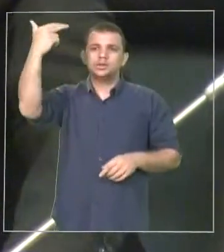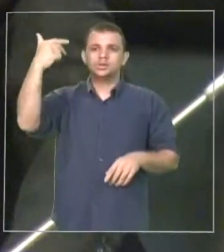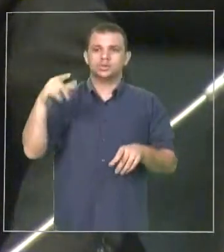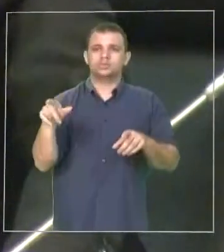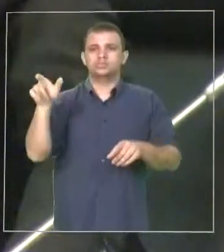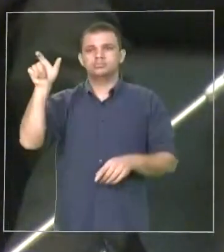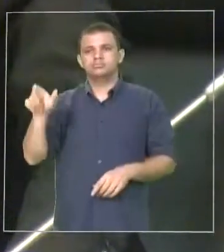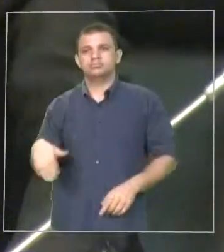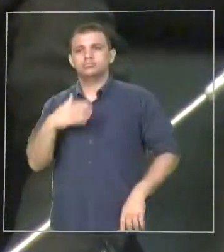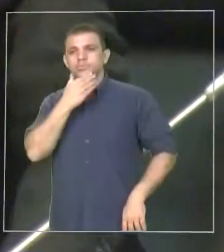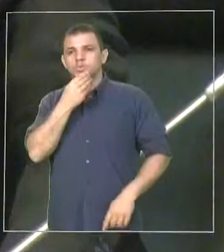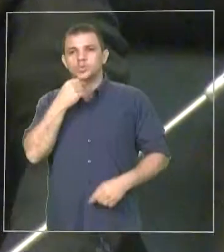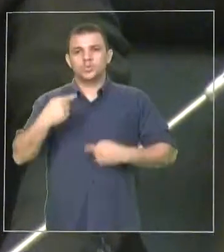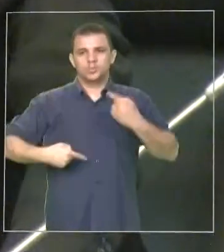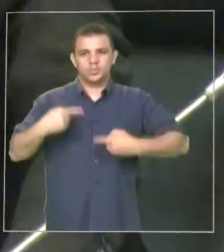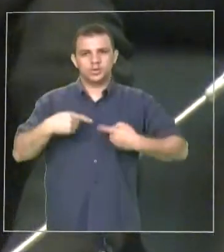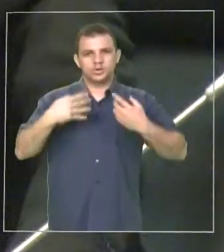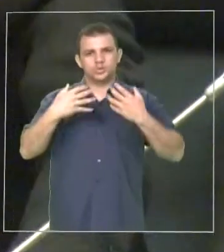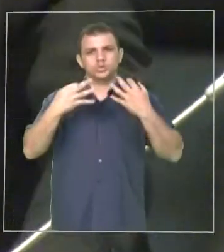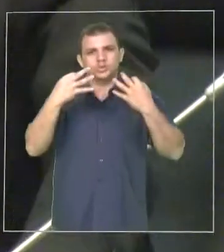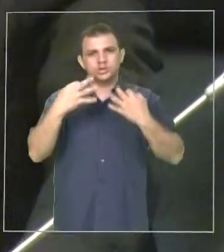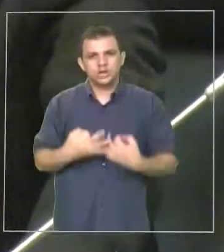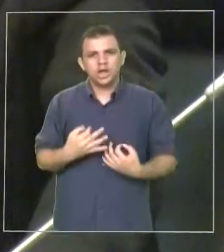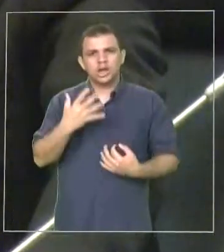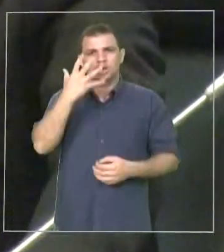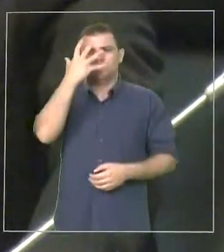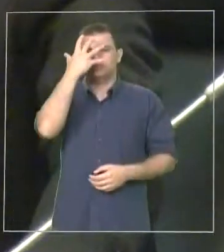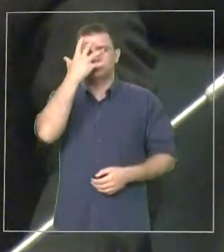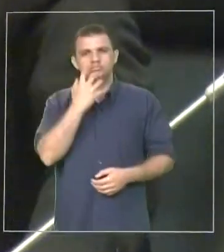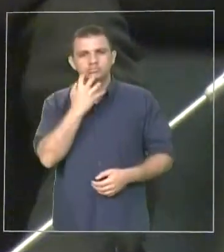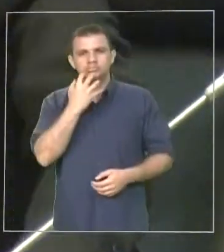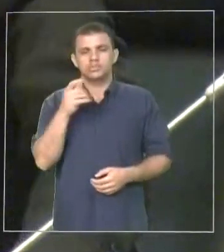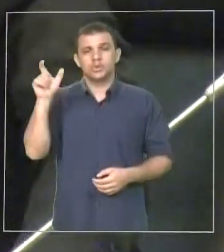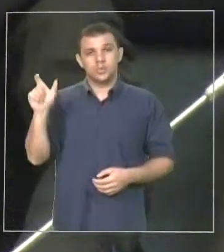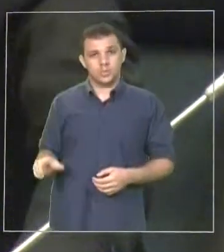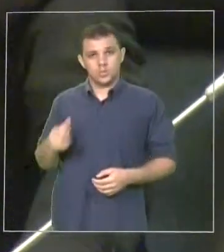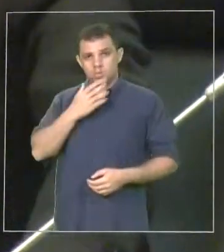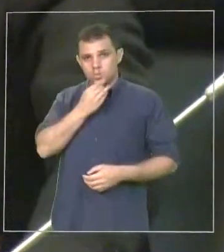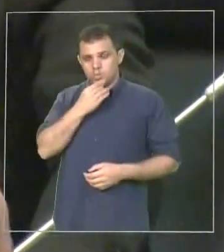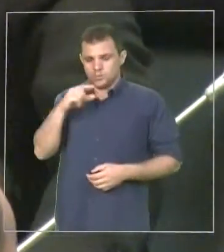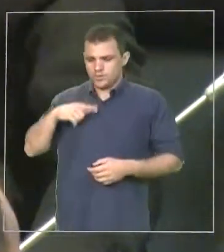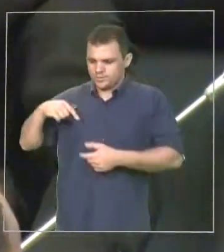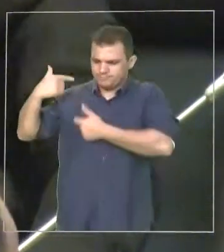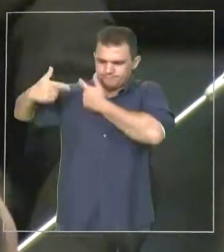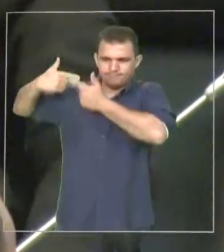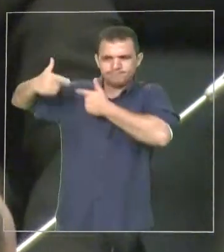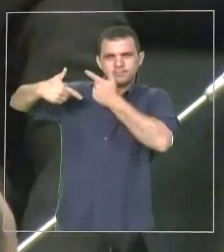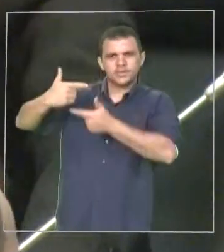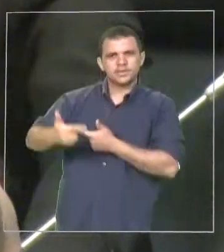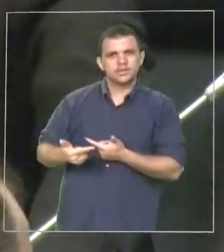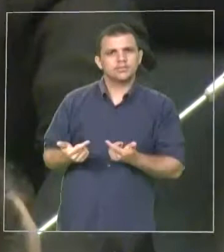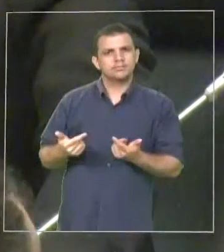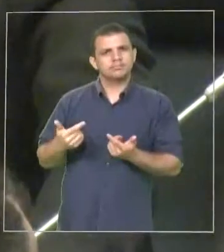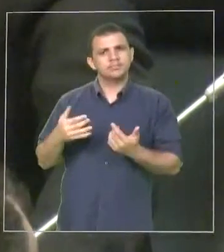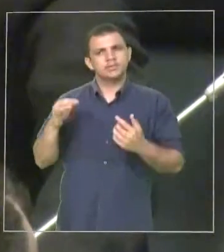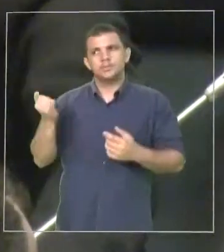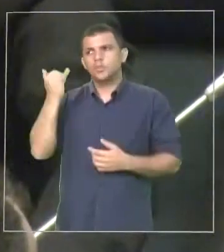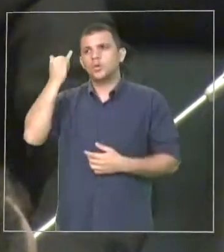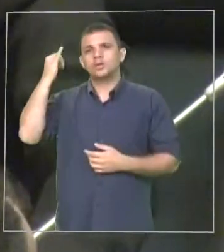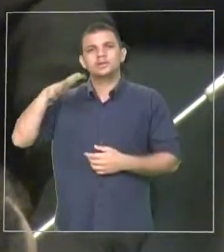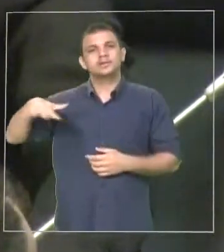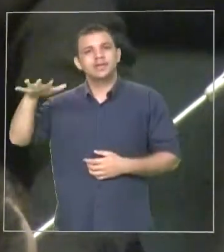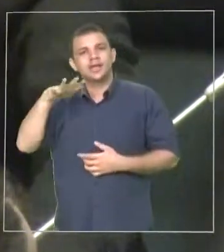de um político sério, uma pessoa com uma carreira respeitada no judiciário,